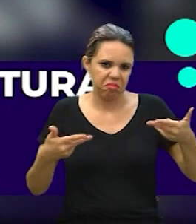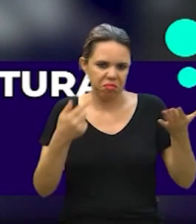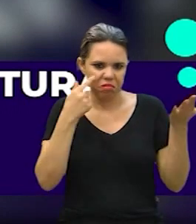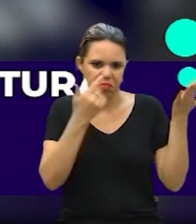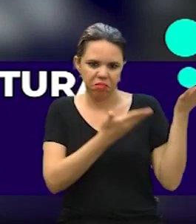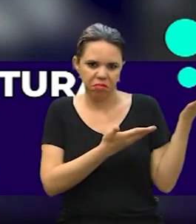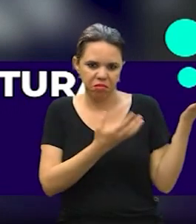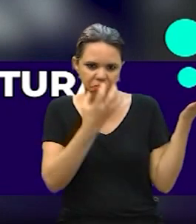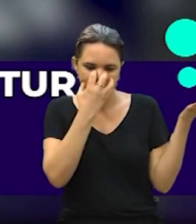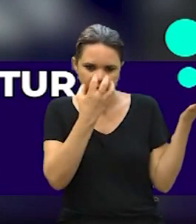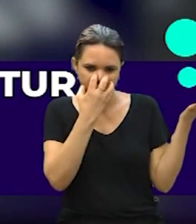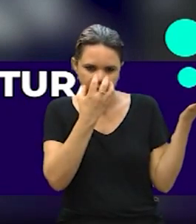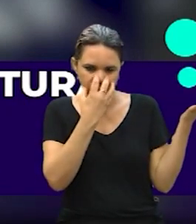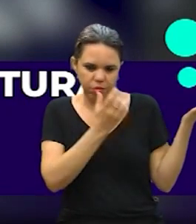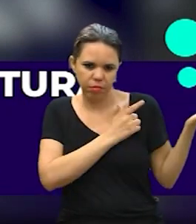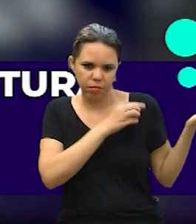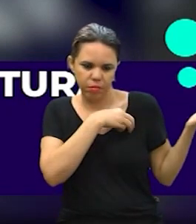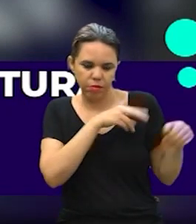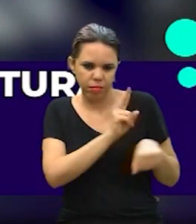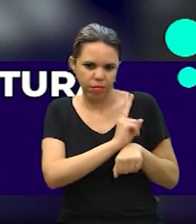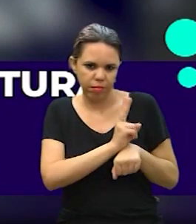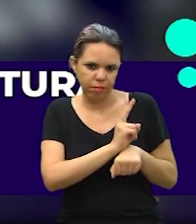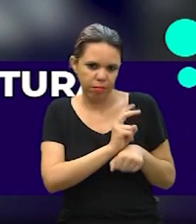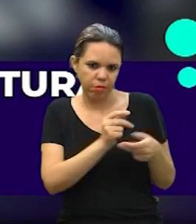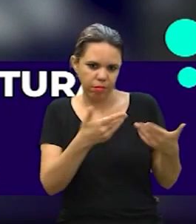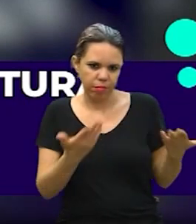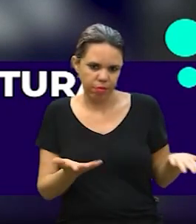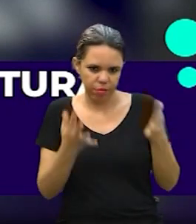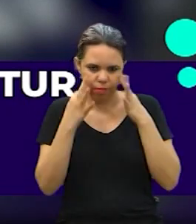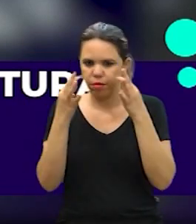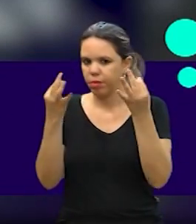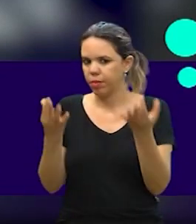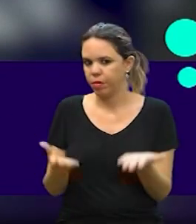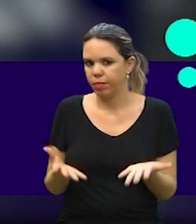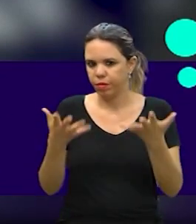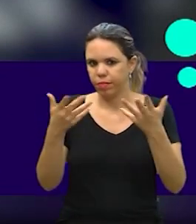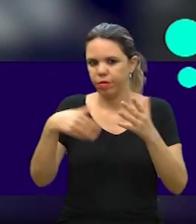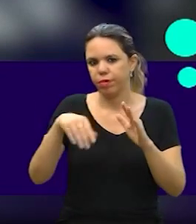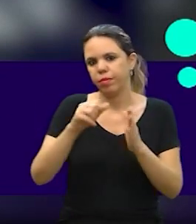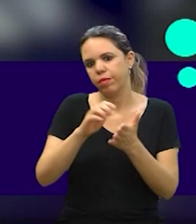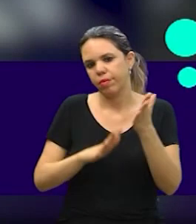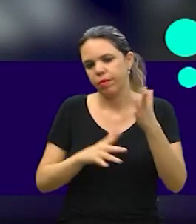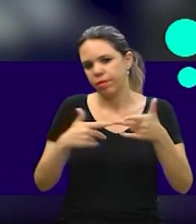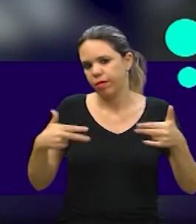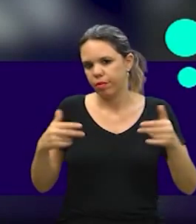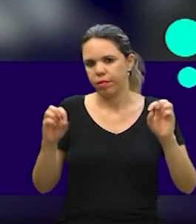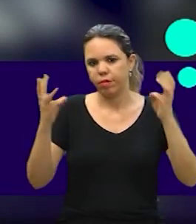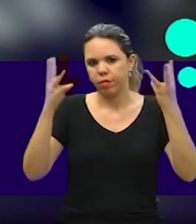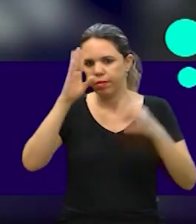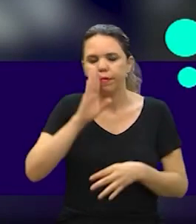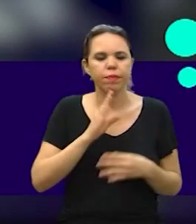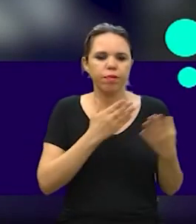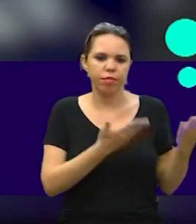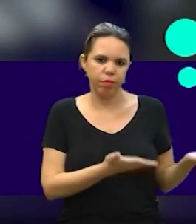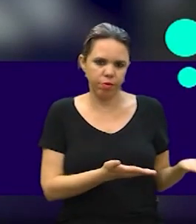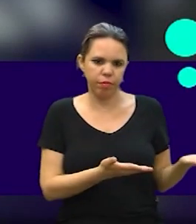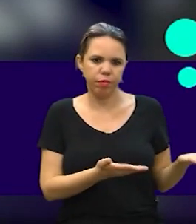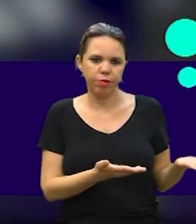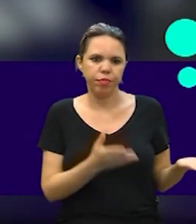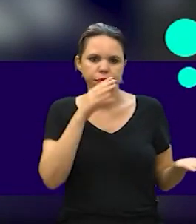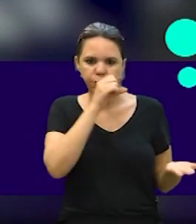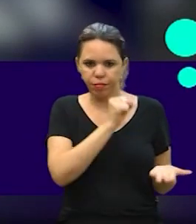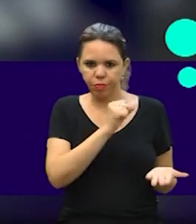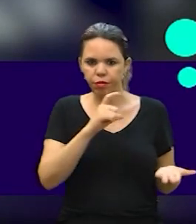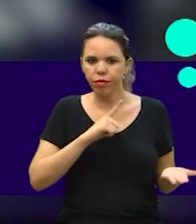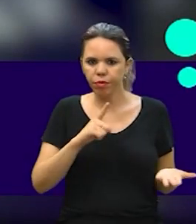trapezistas, show de cães do canil da Guarda Municipal e muito mais. Atenção, todas as atividades são gratuitas.